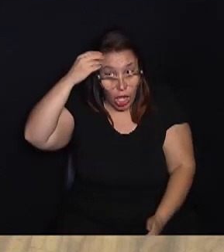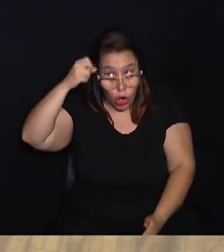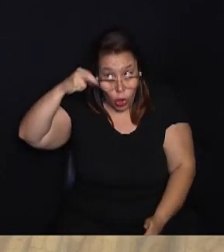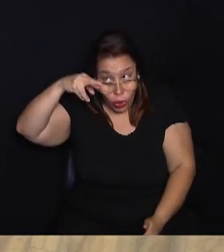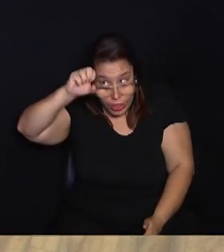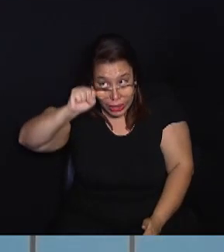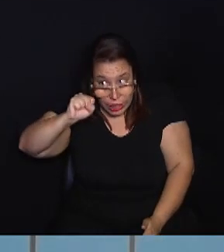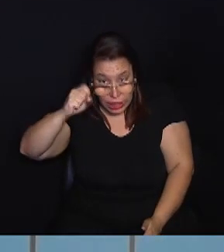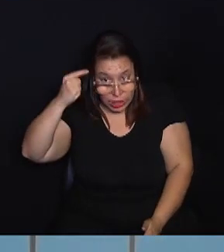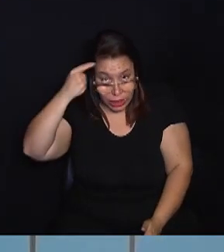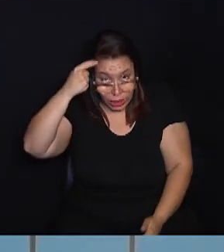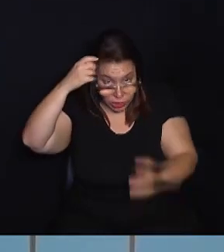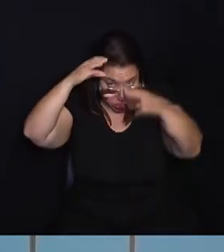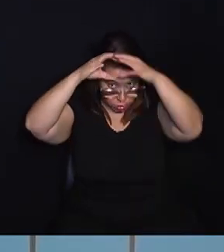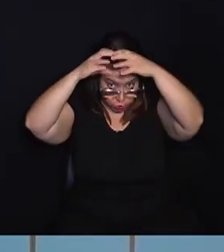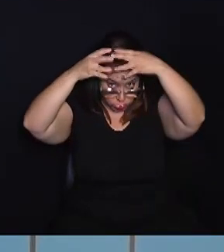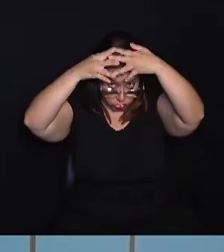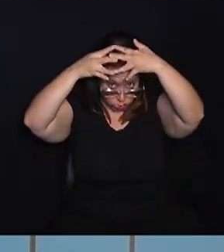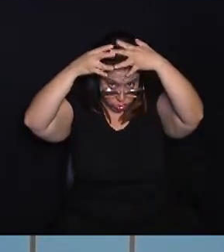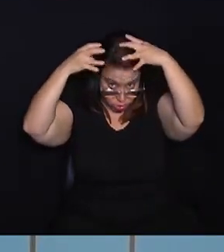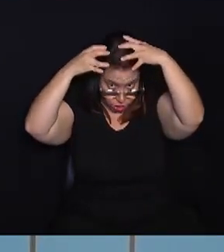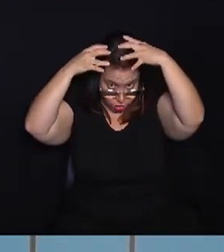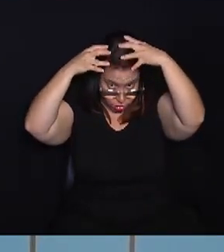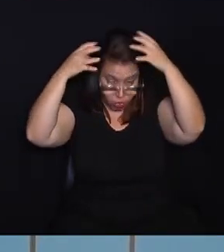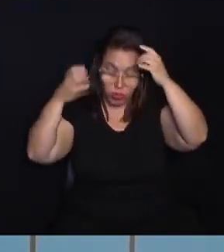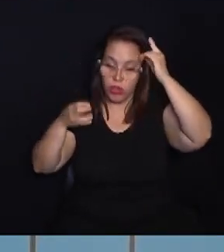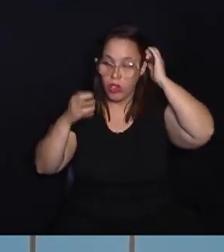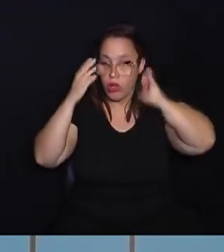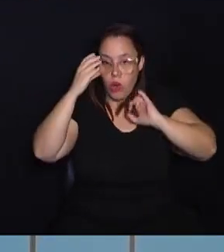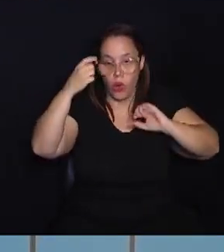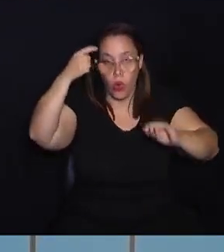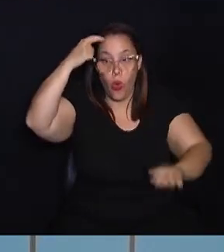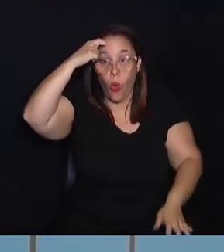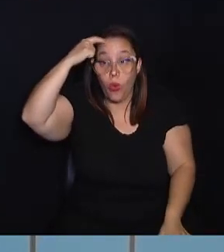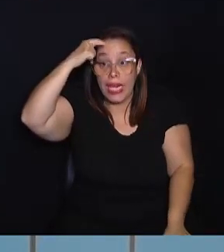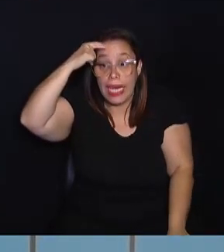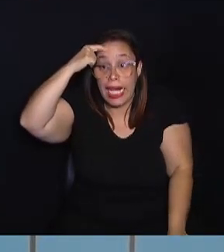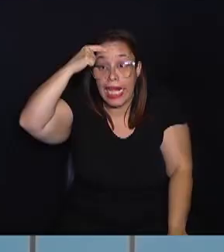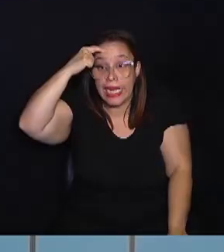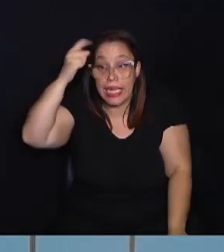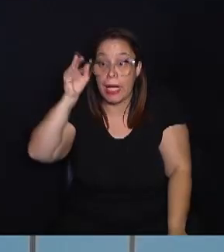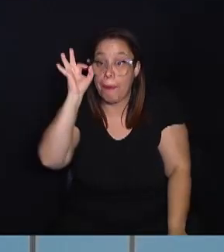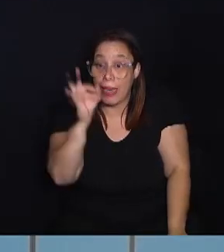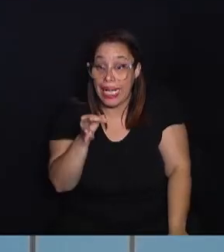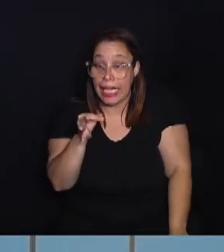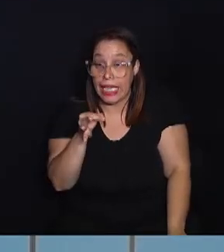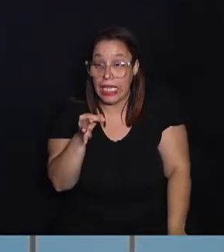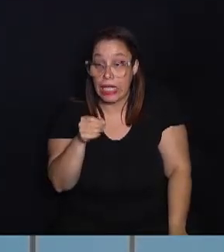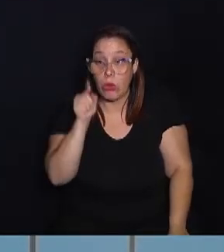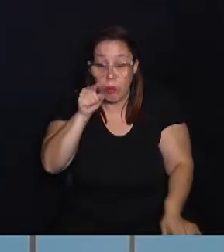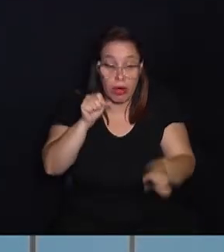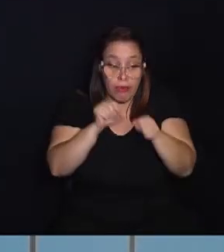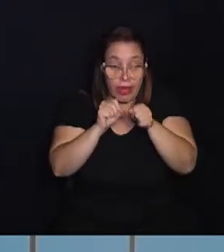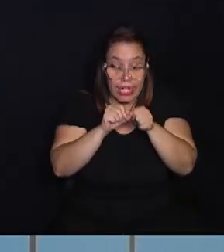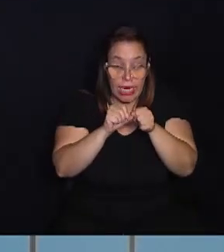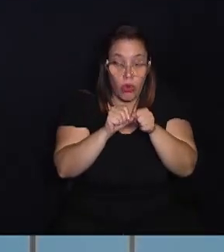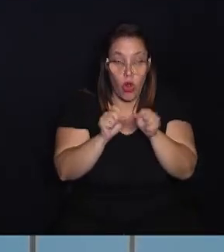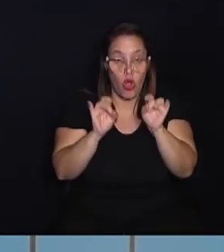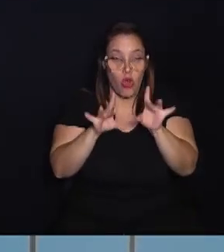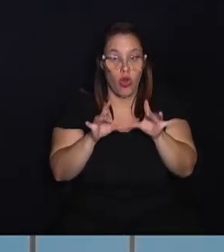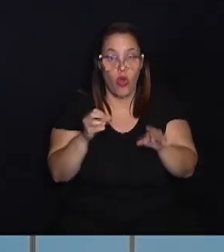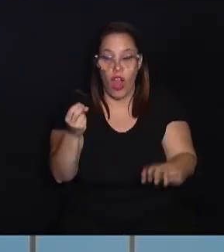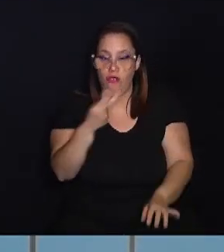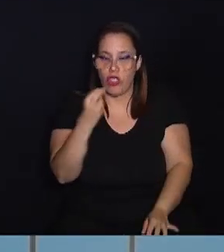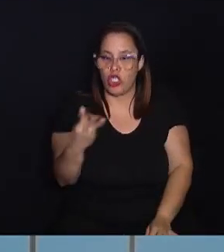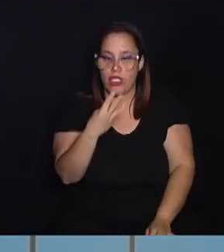aquele espaço no cérebro que te dá uma consciência plena do que você está fazendo, só é formado aos